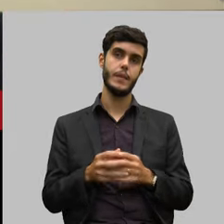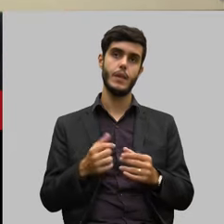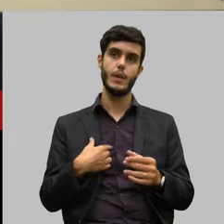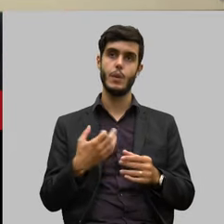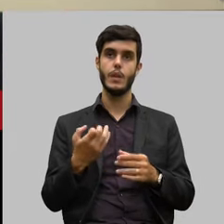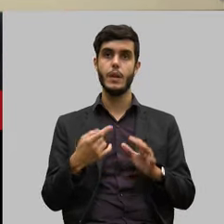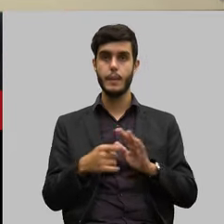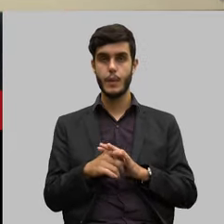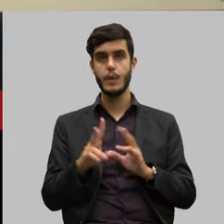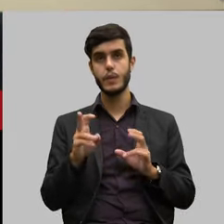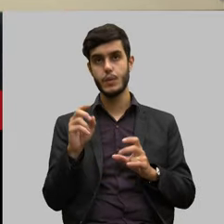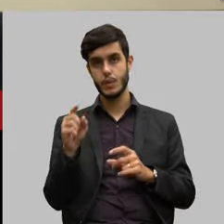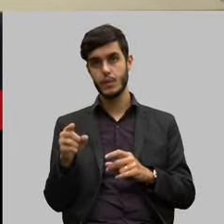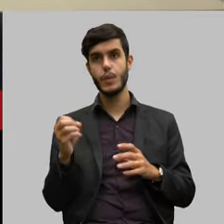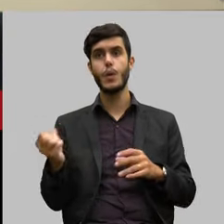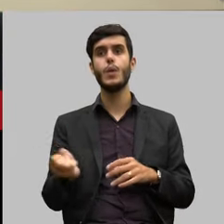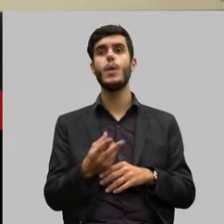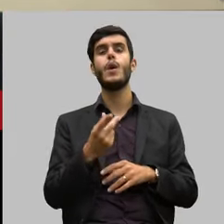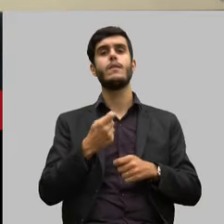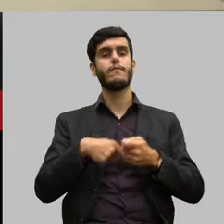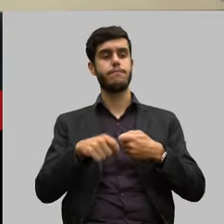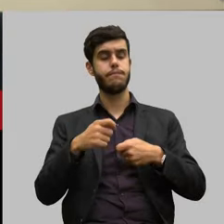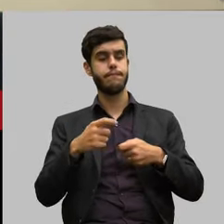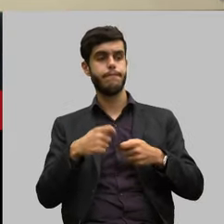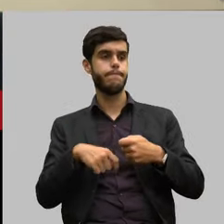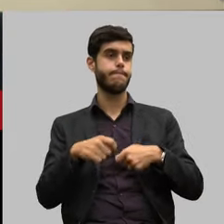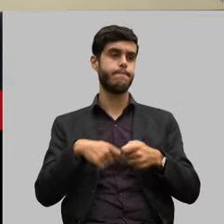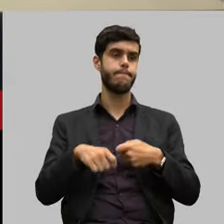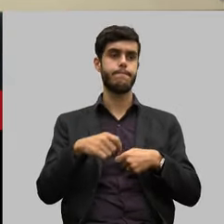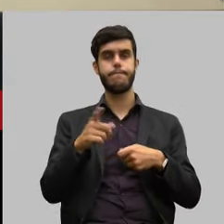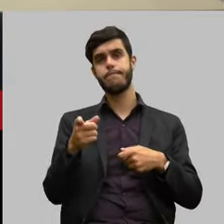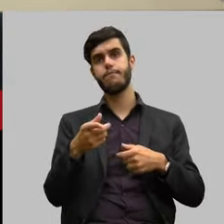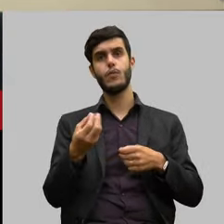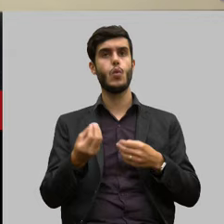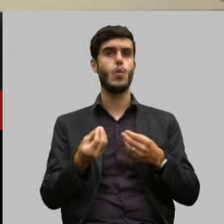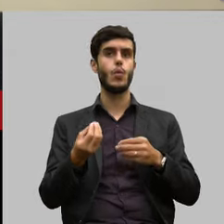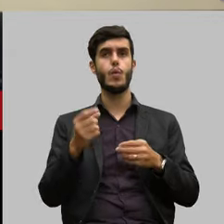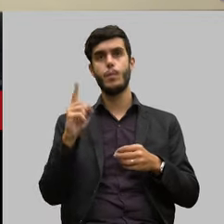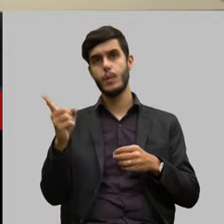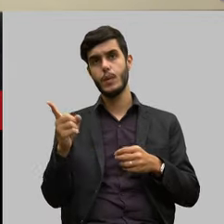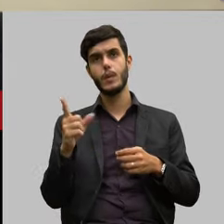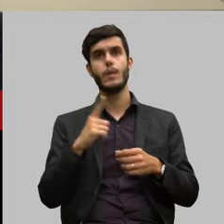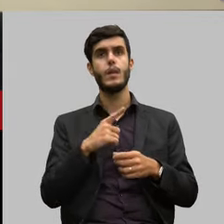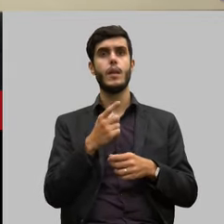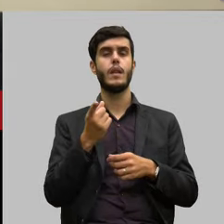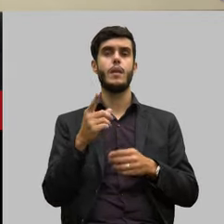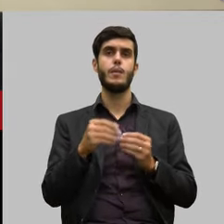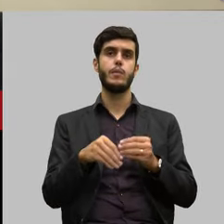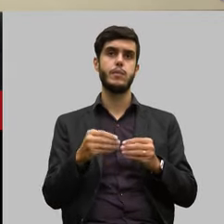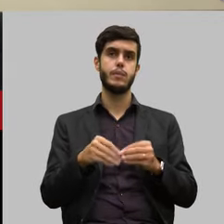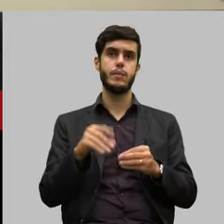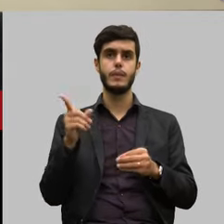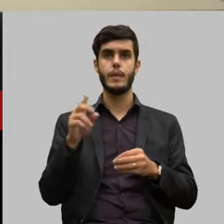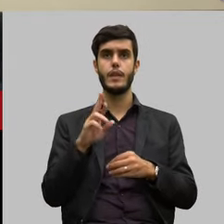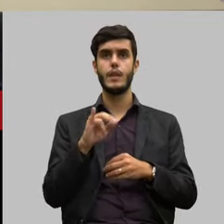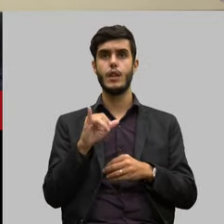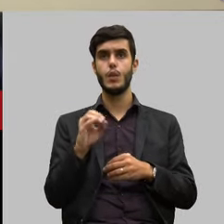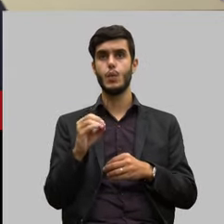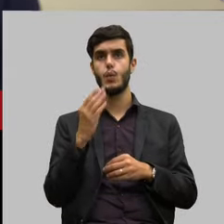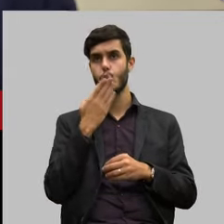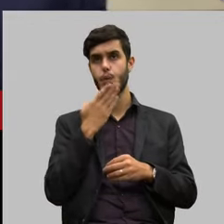estão as novas negociações eh da compensação da V para o Rio Doce para